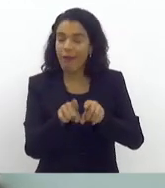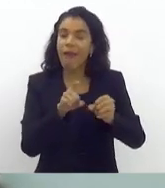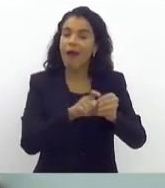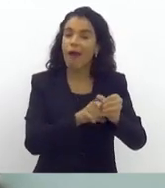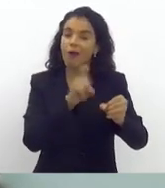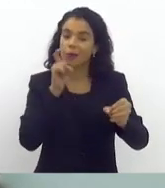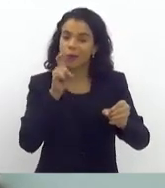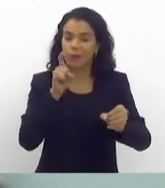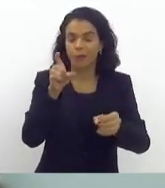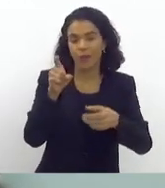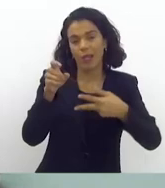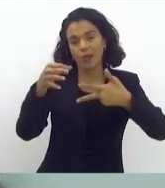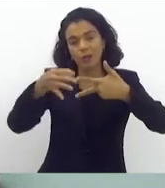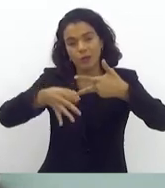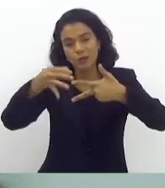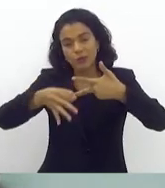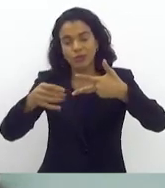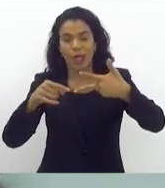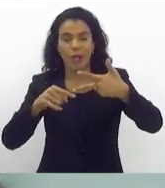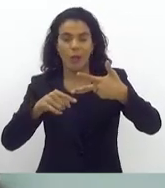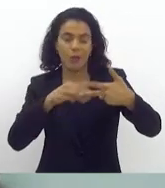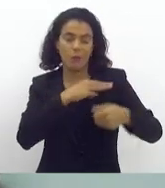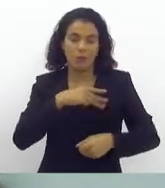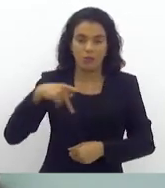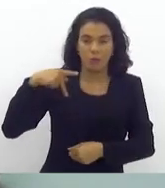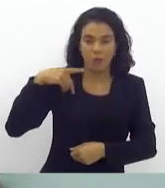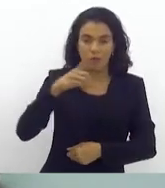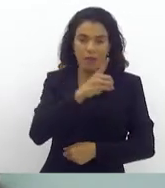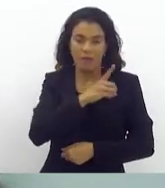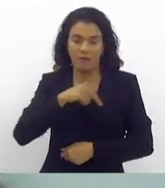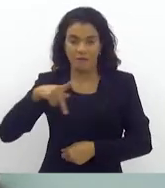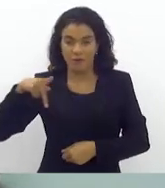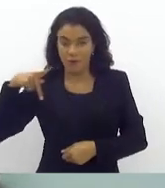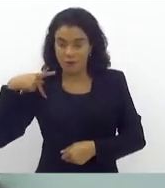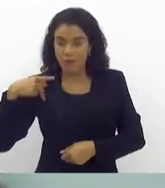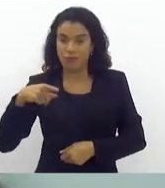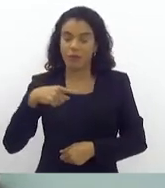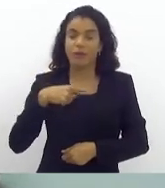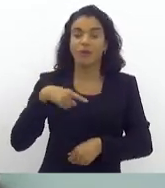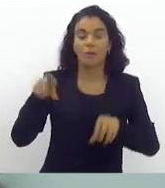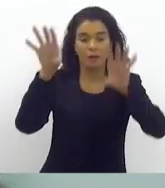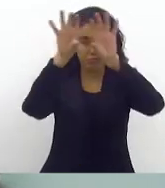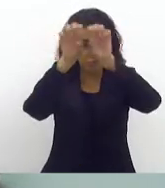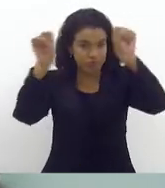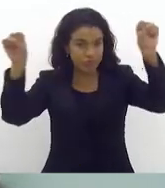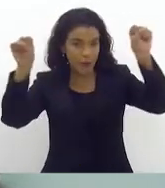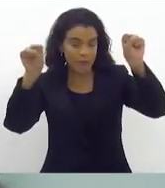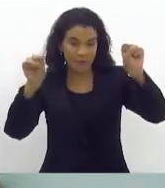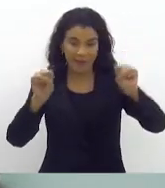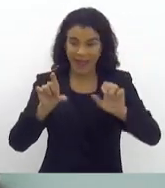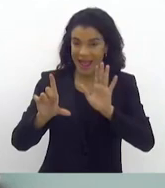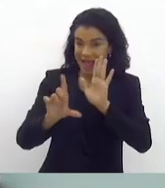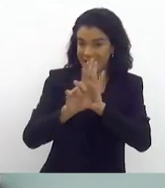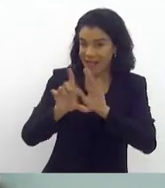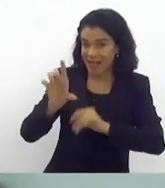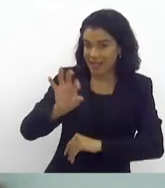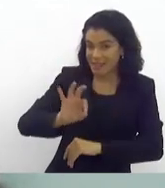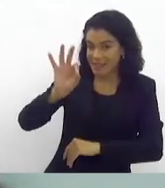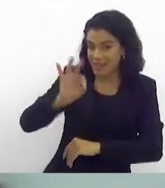autonomia do Judiciário, do Ministério Público, da Defensoria e do Tribunal de Contas. Lei de cotas